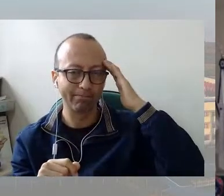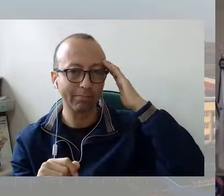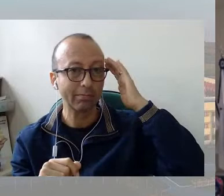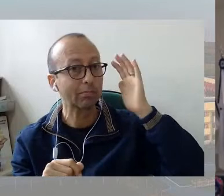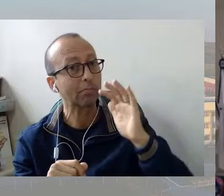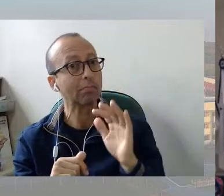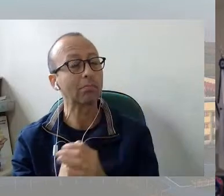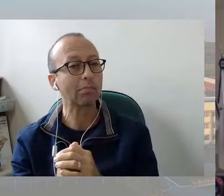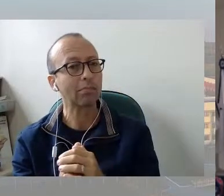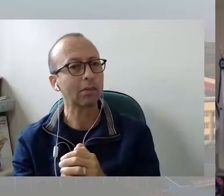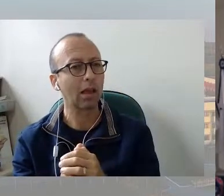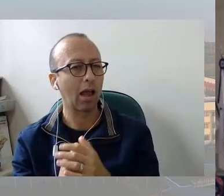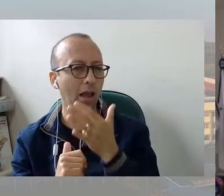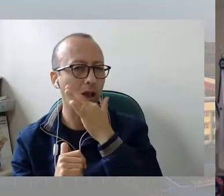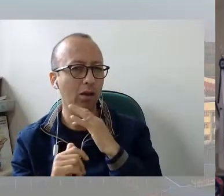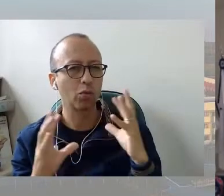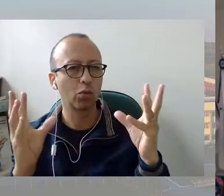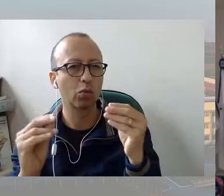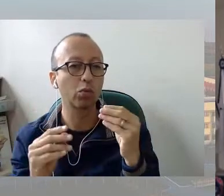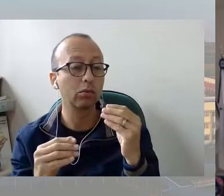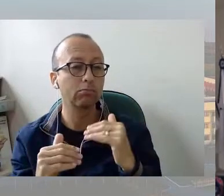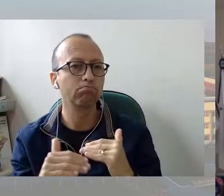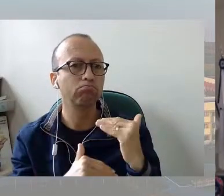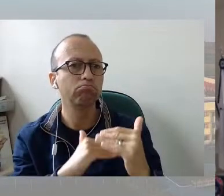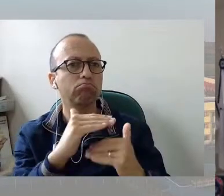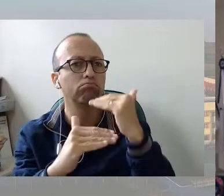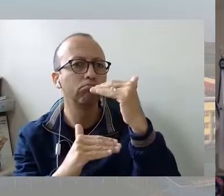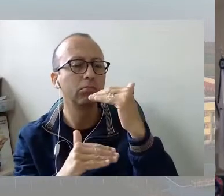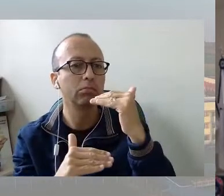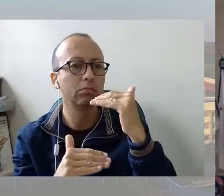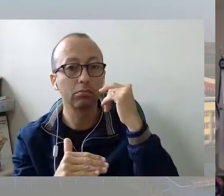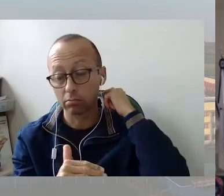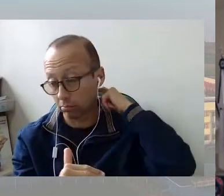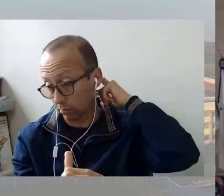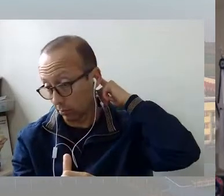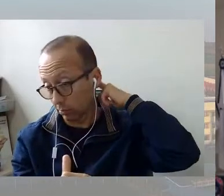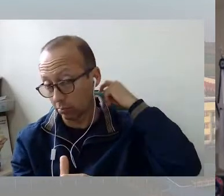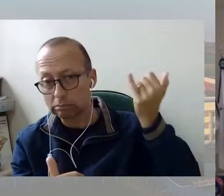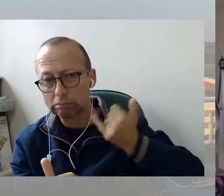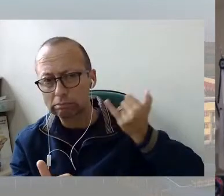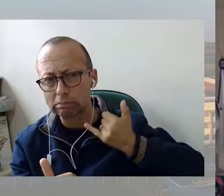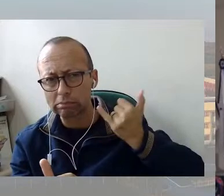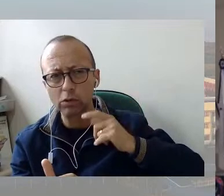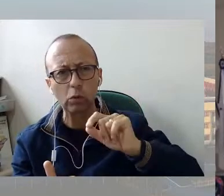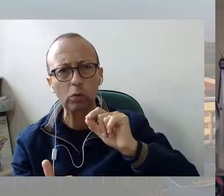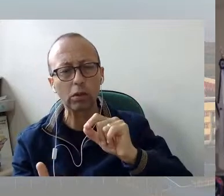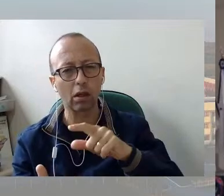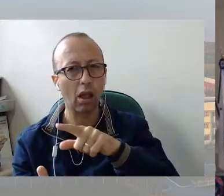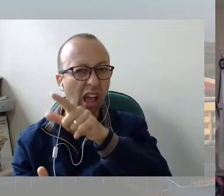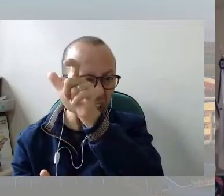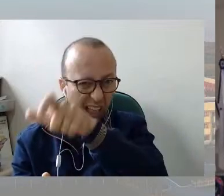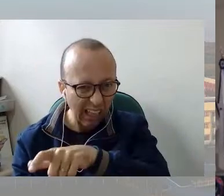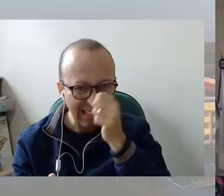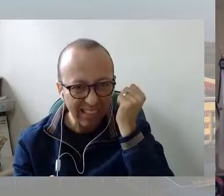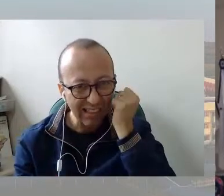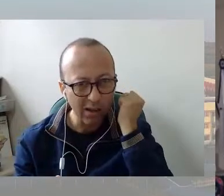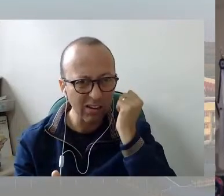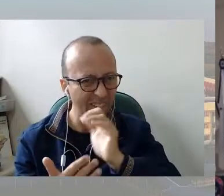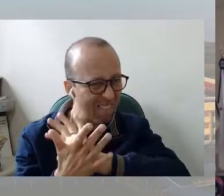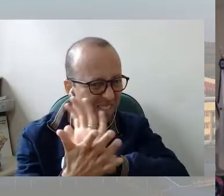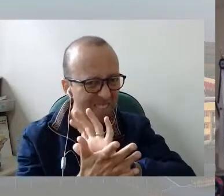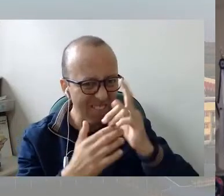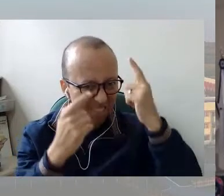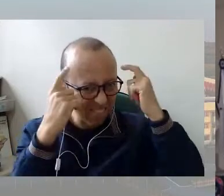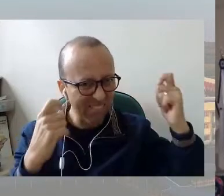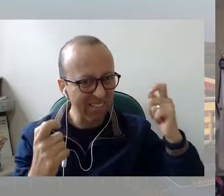escutando, aprendendo que o negro é violento, que a resposta dele é violenta, a